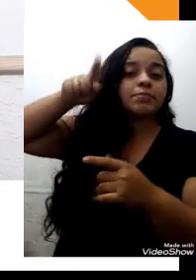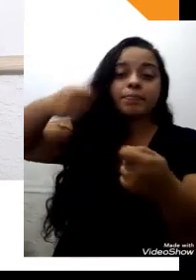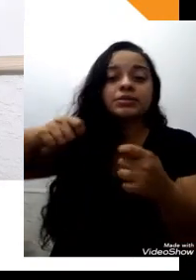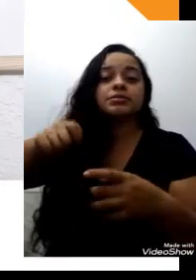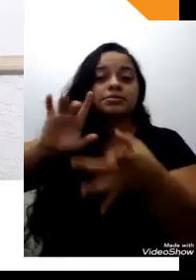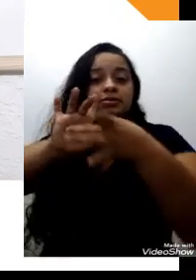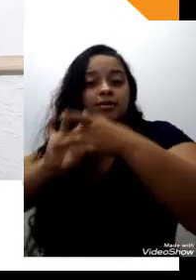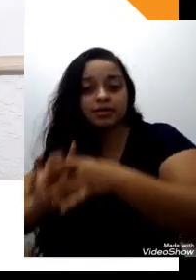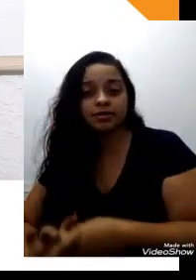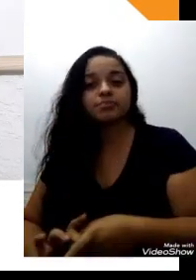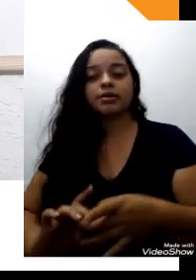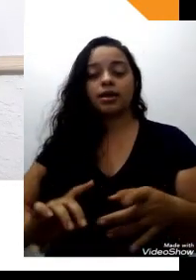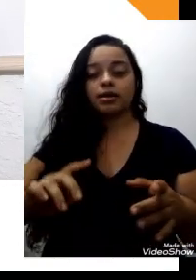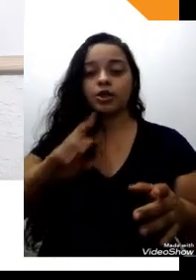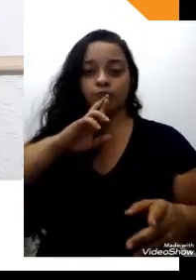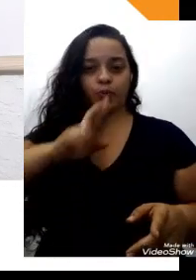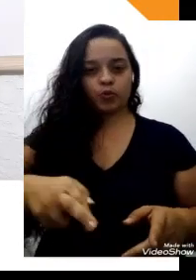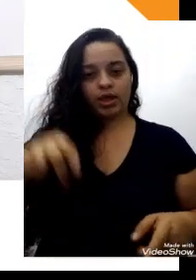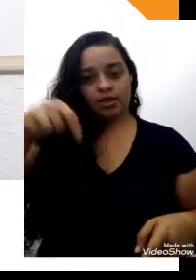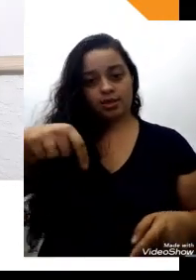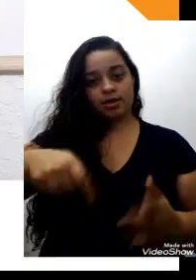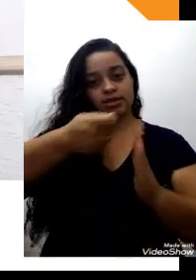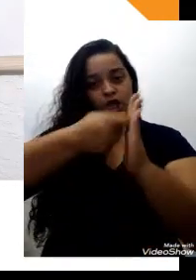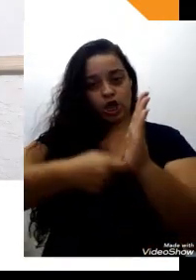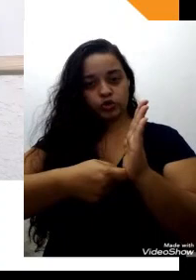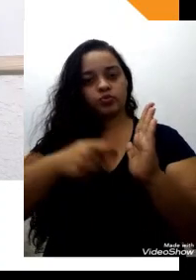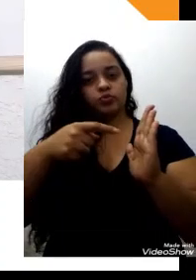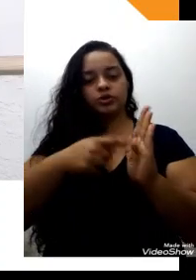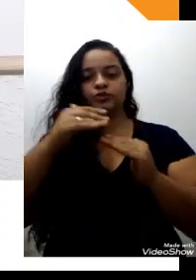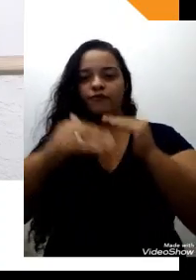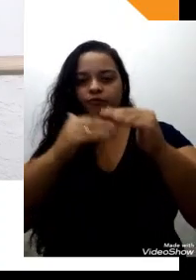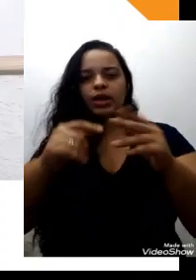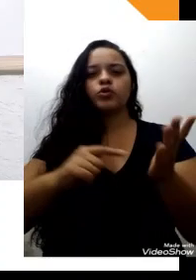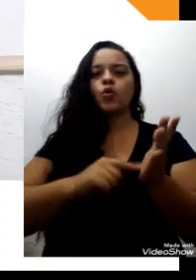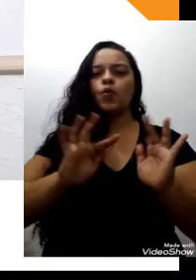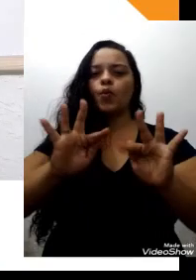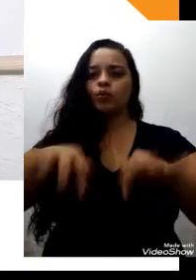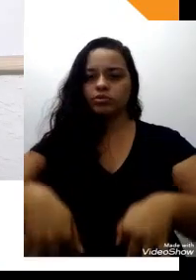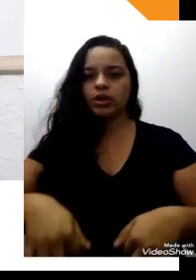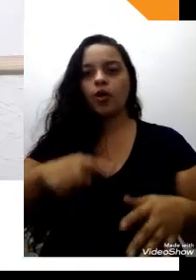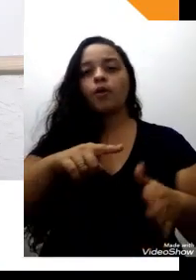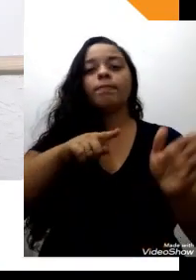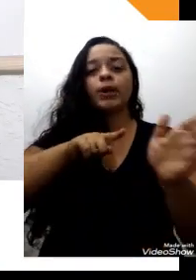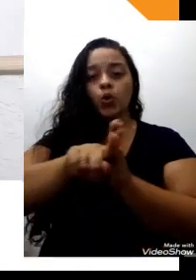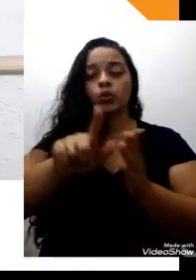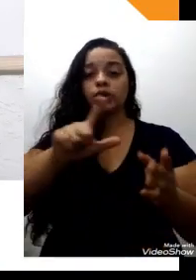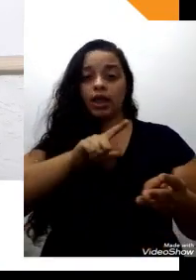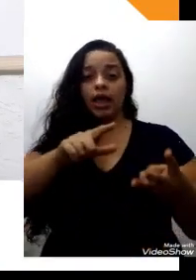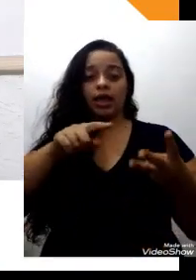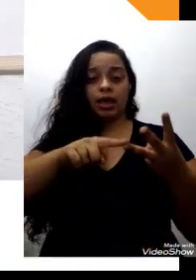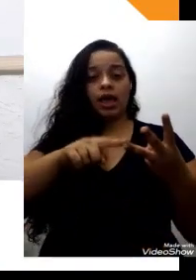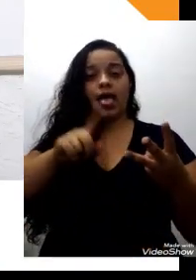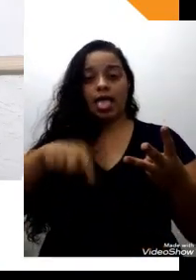texto, você já vai indiretamente respondendo aquele questionamento. Então, tese por pergunta retórica é uma